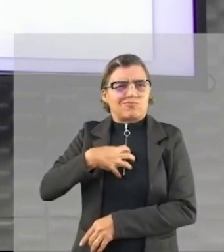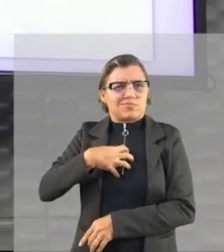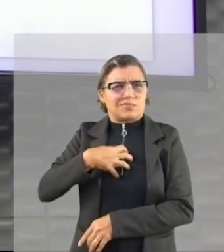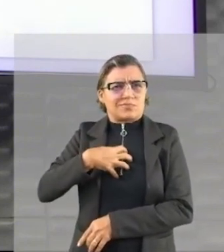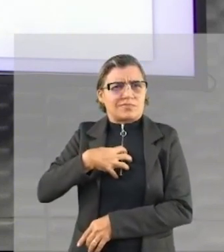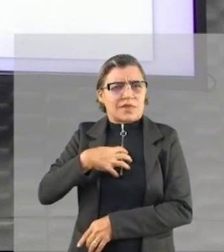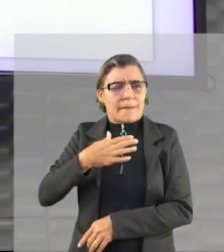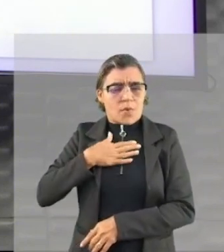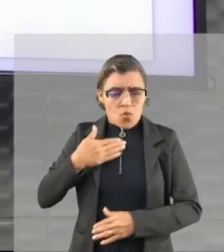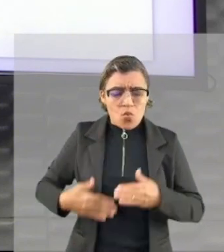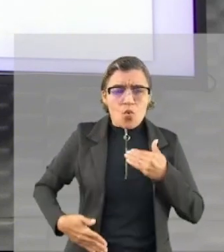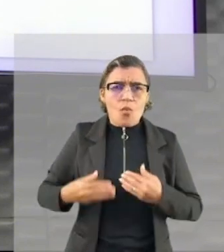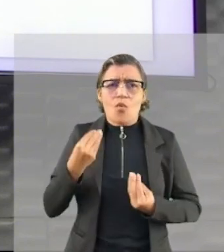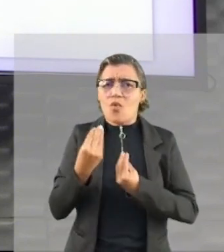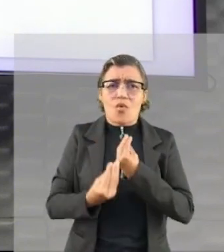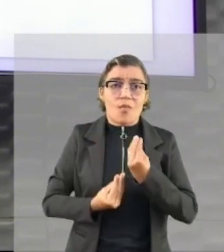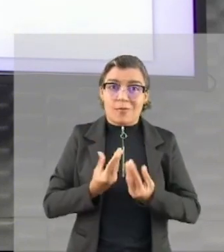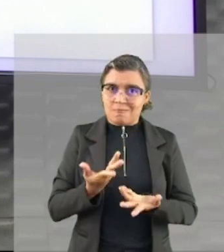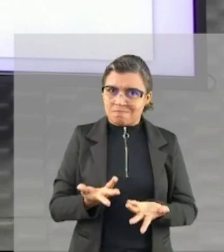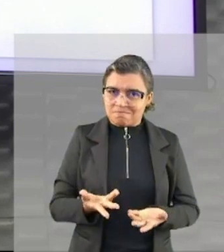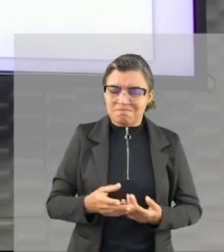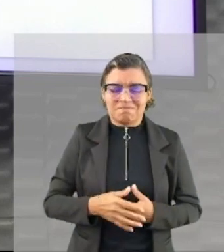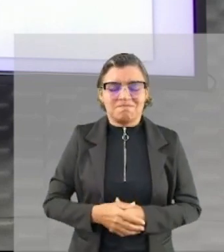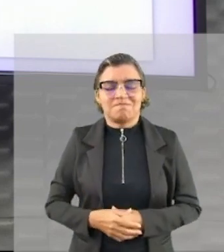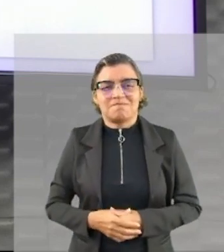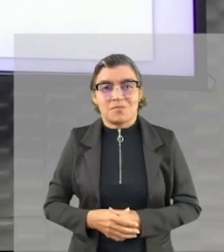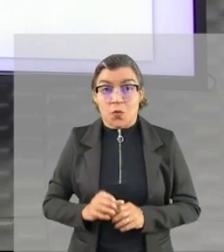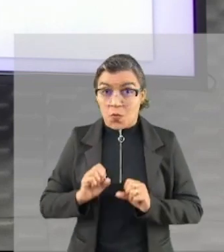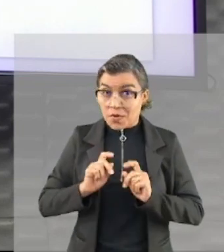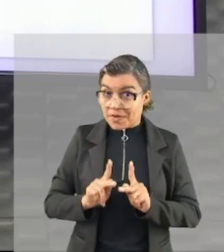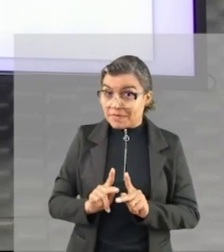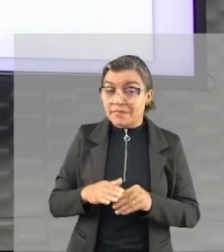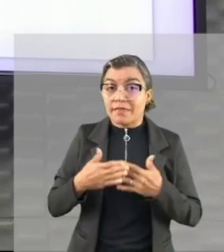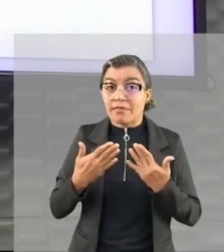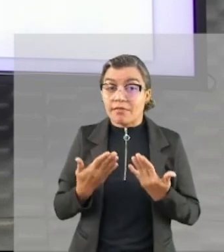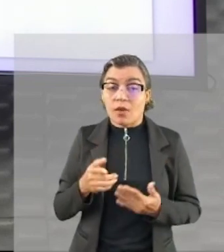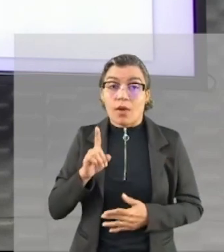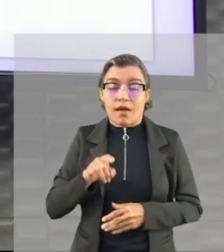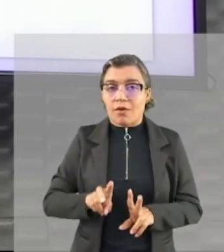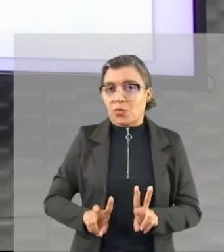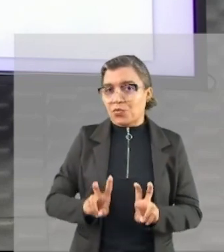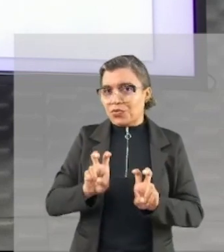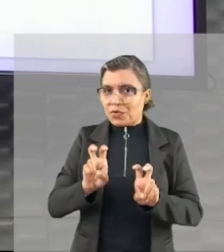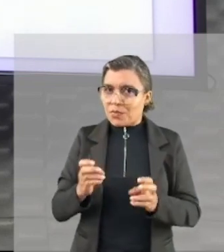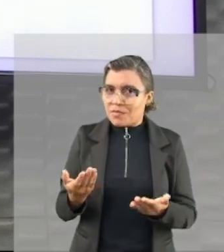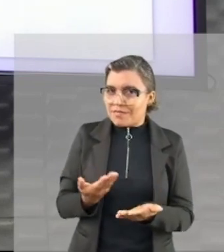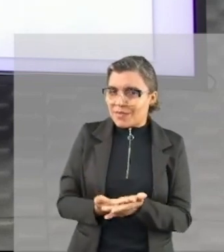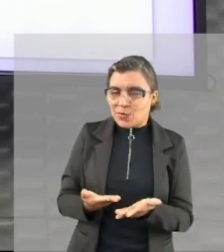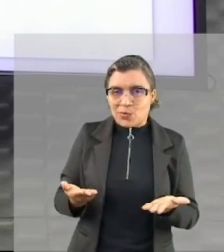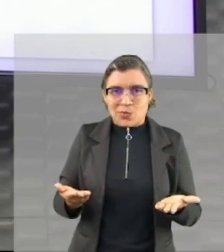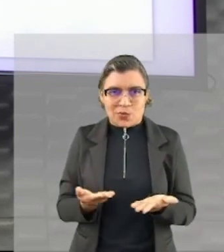até o meu corpo, tá? Então, esse é o tema da aula de hoje.